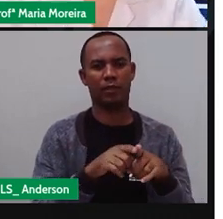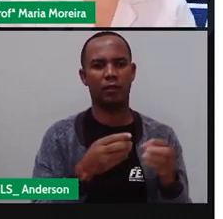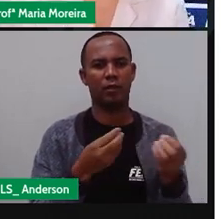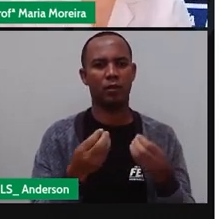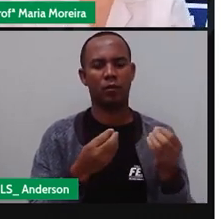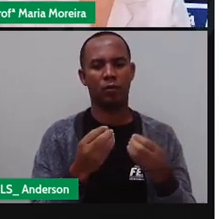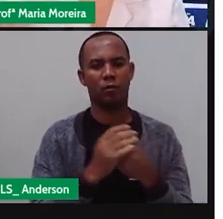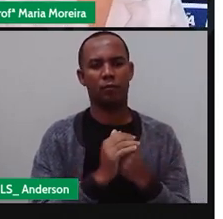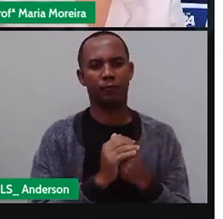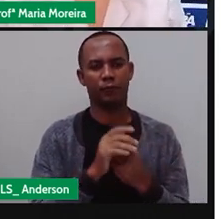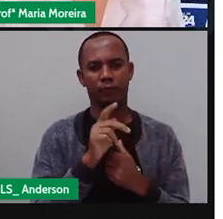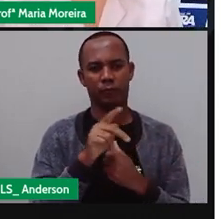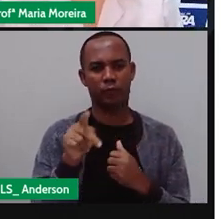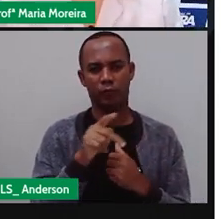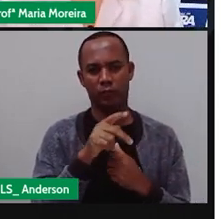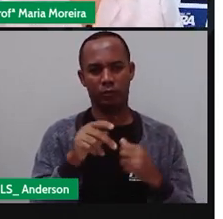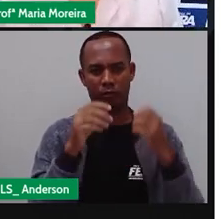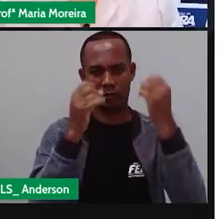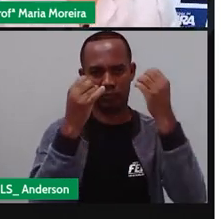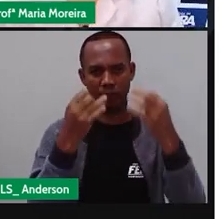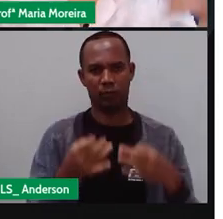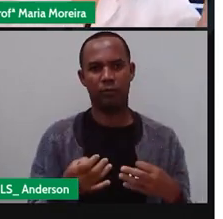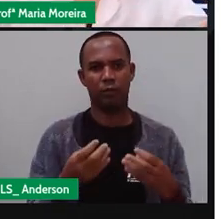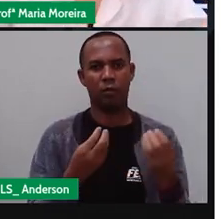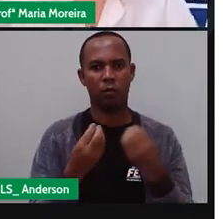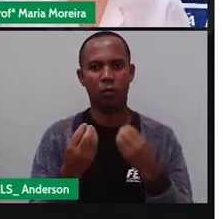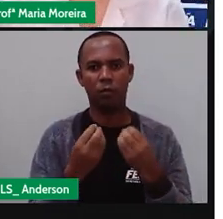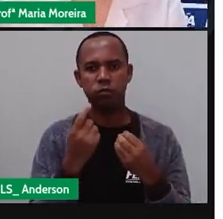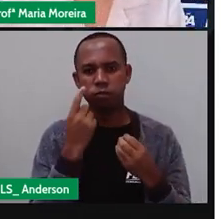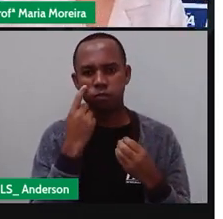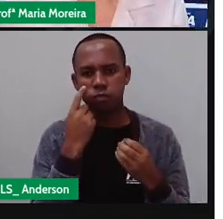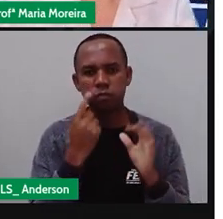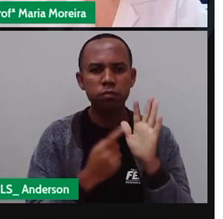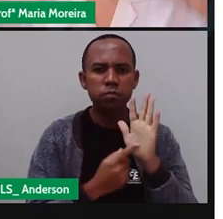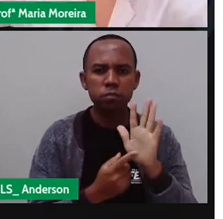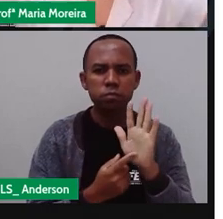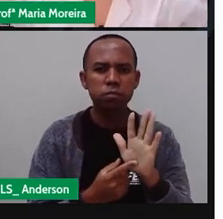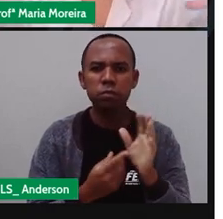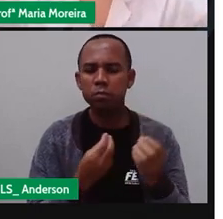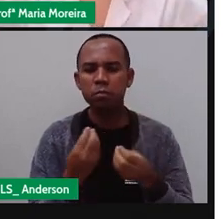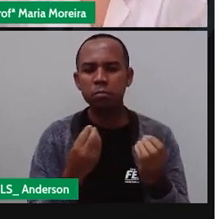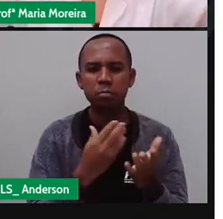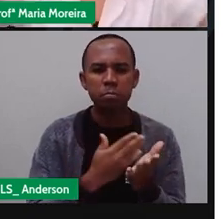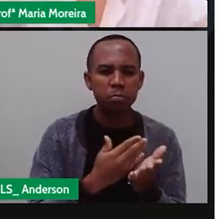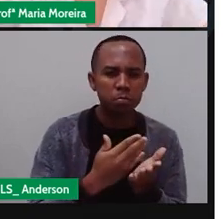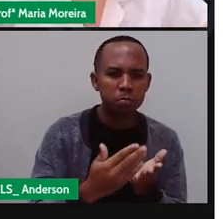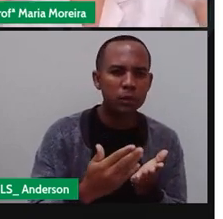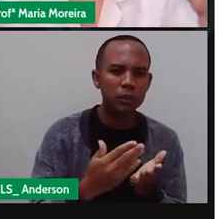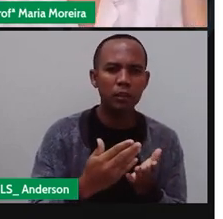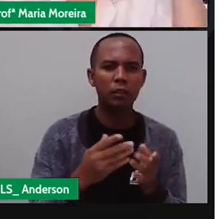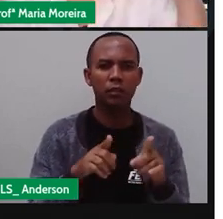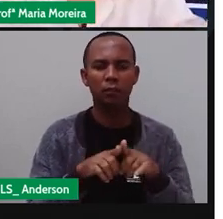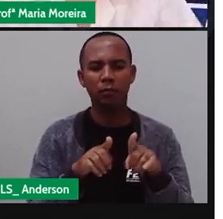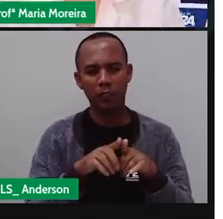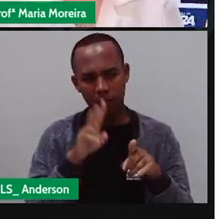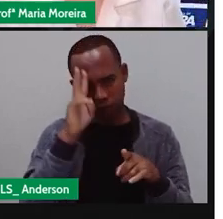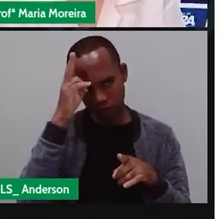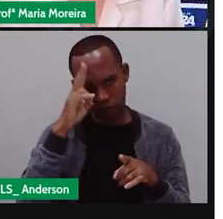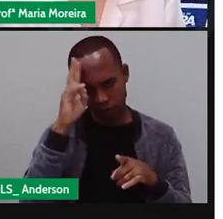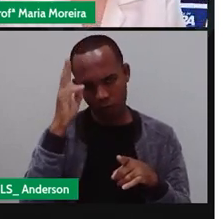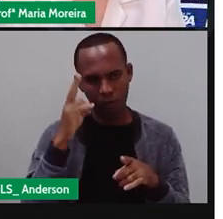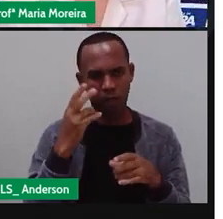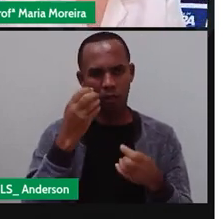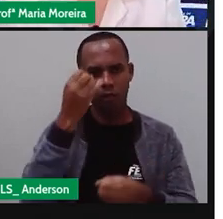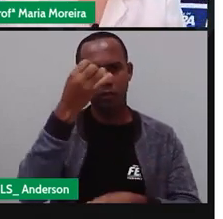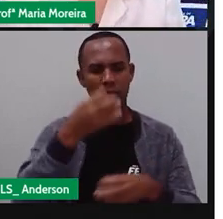Que foi isso que a Pró trouxe. Inclusive, ela trouxe orientações, né? Isso, olha, a gente pode usar uma vez. O início, ele vai começar, vai te introduzir na história. O meio